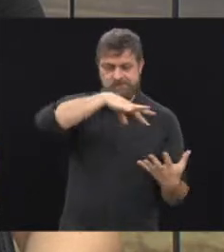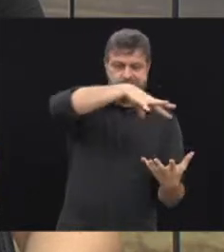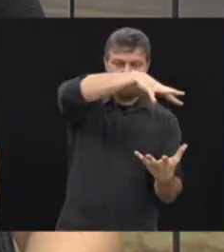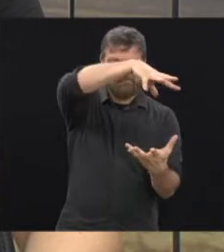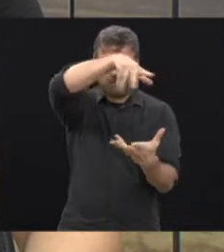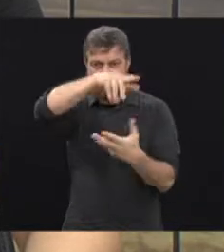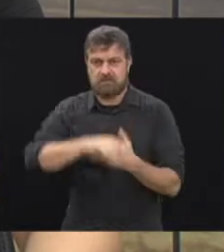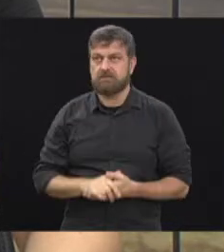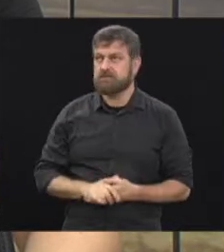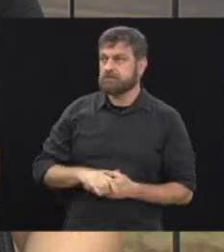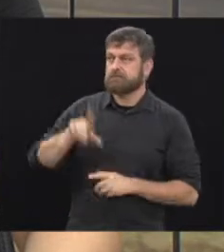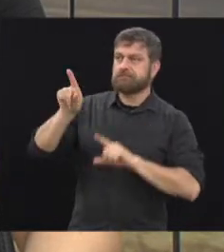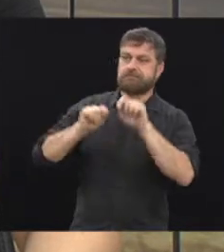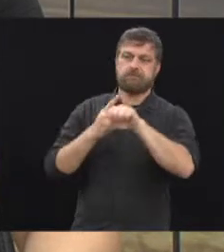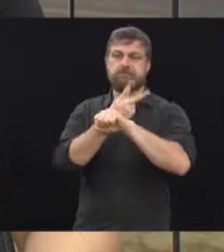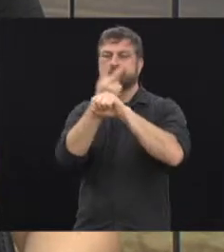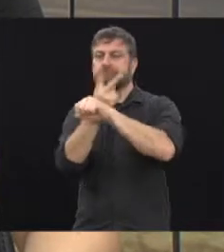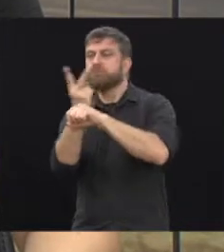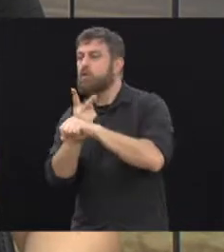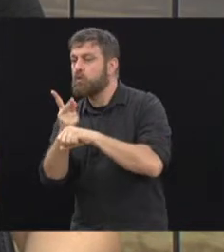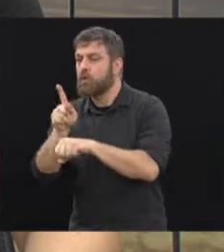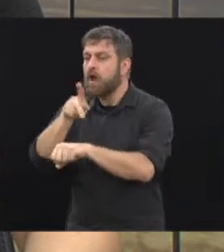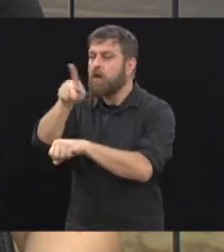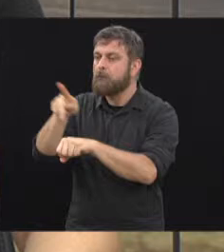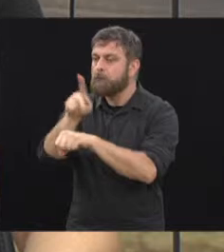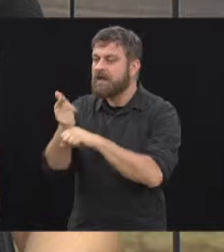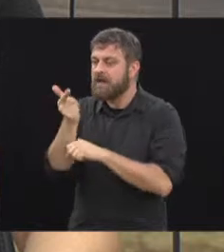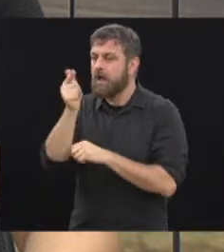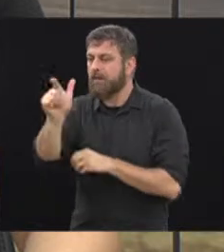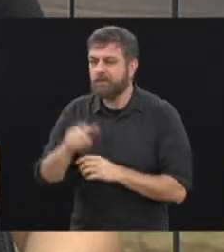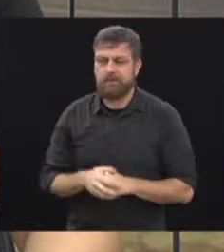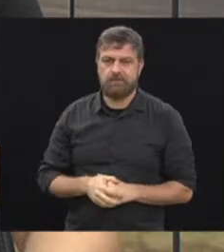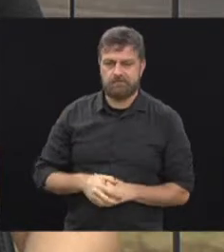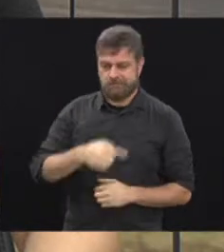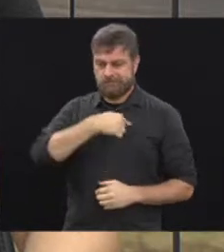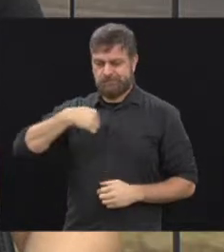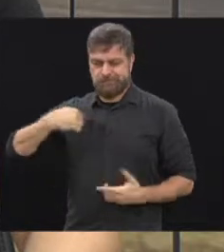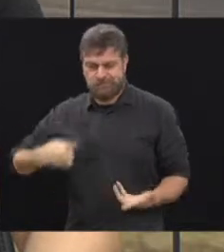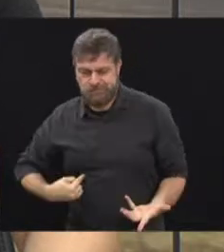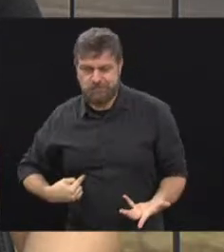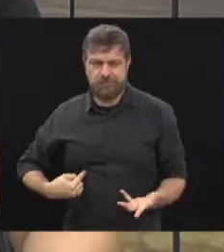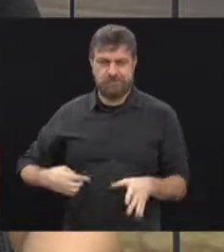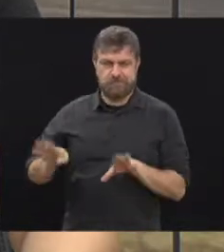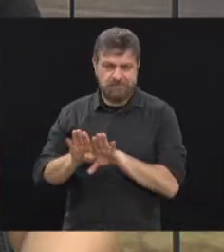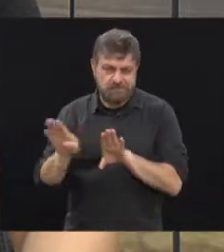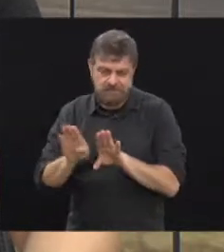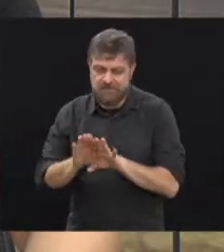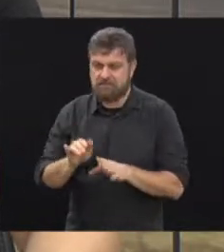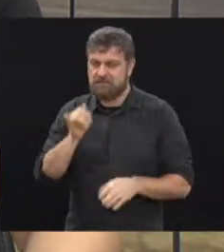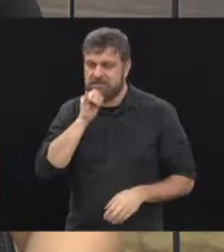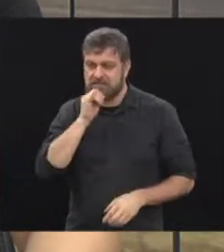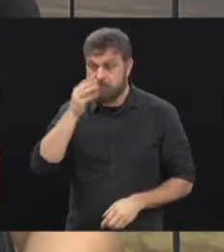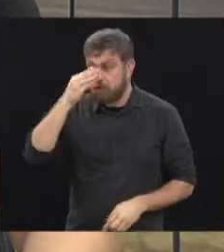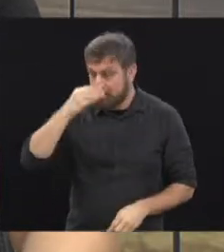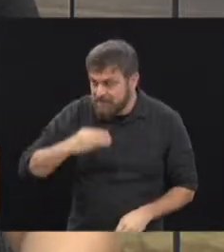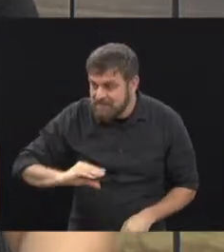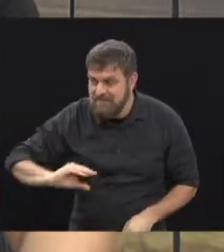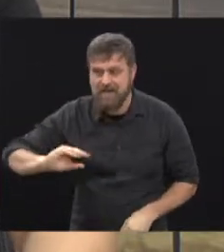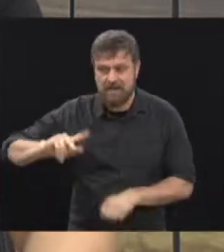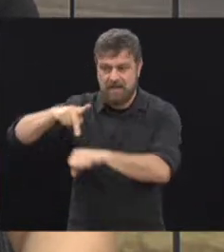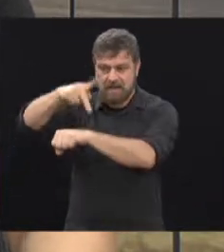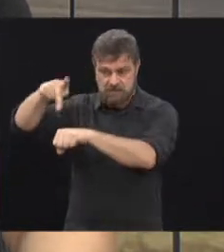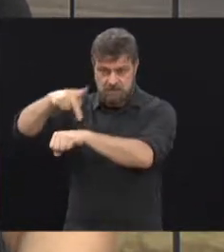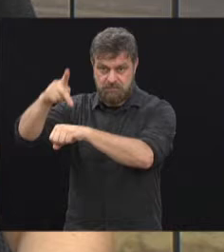gente escolha um país assim de língua mandarim, que a gente já está, ou por exemplo na Tailândia,